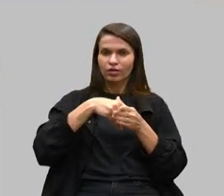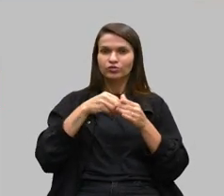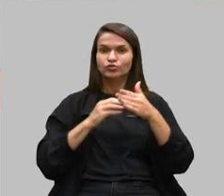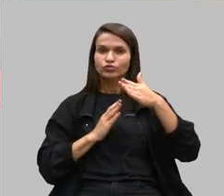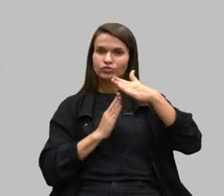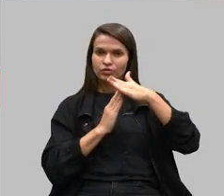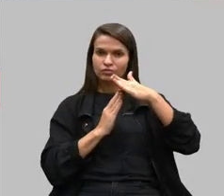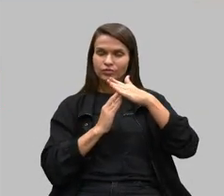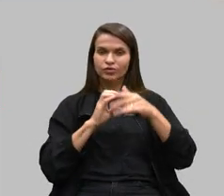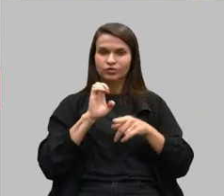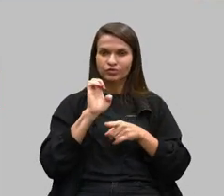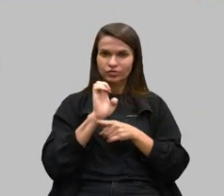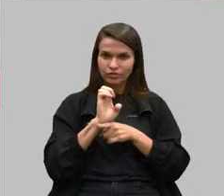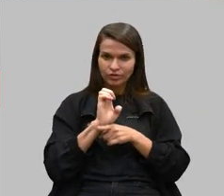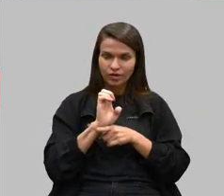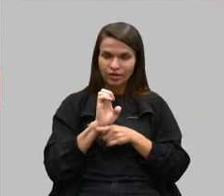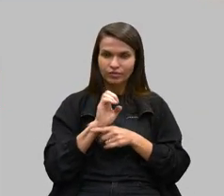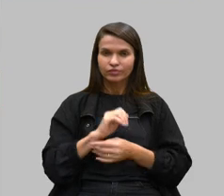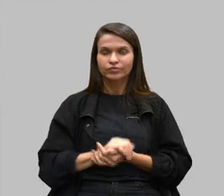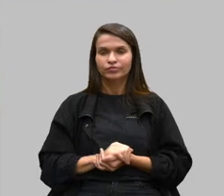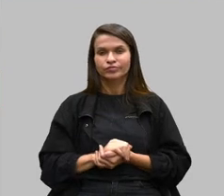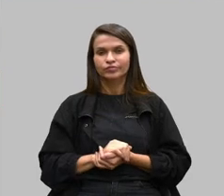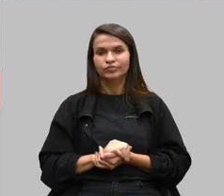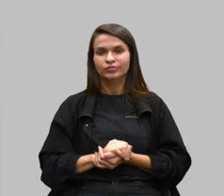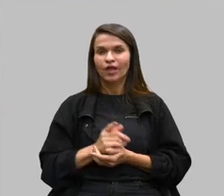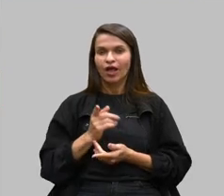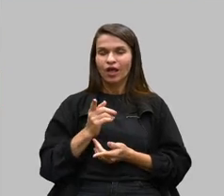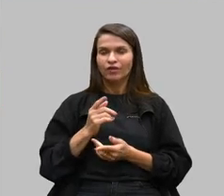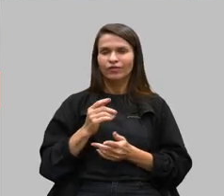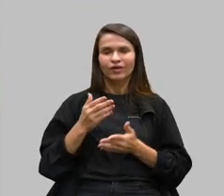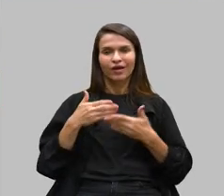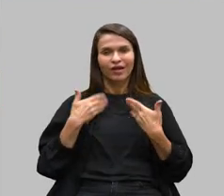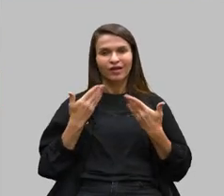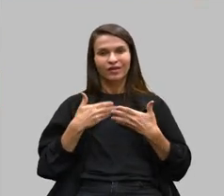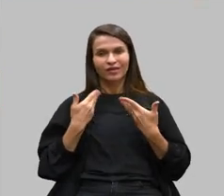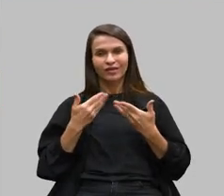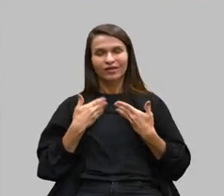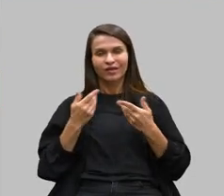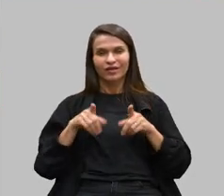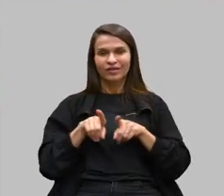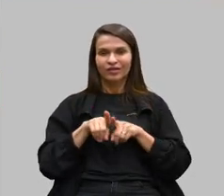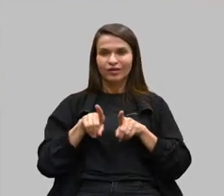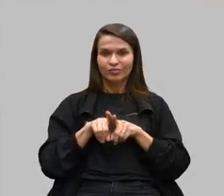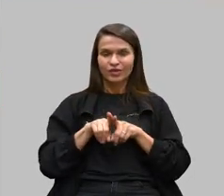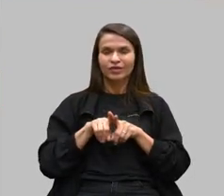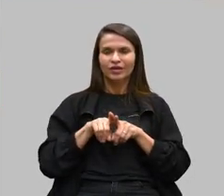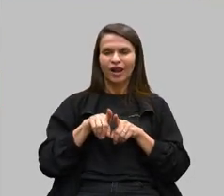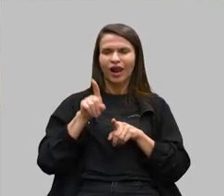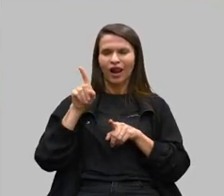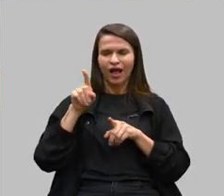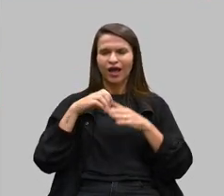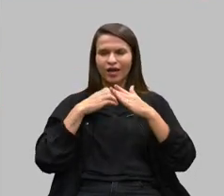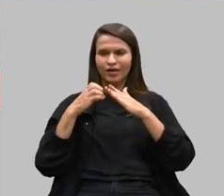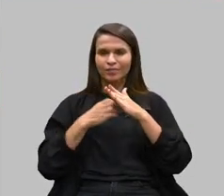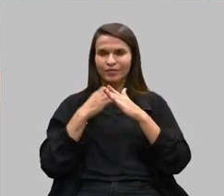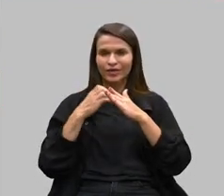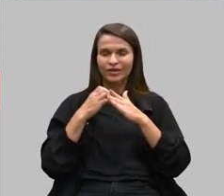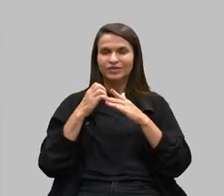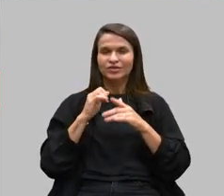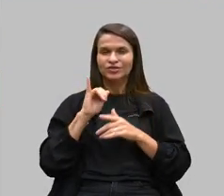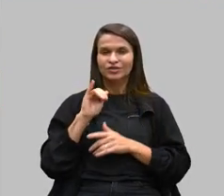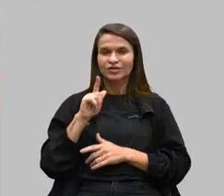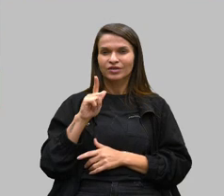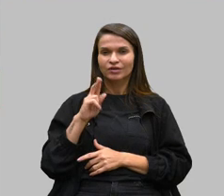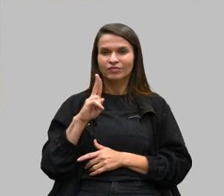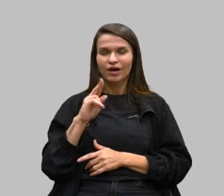Estado carrato fica entusiasmado ali a shortline dele de Garapé até São